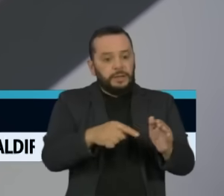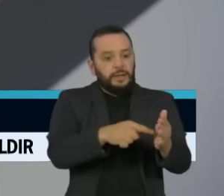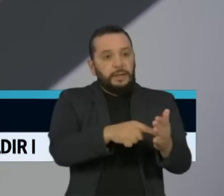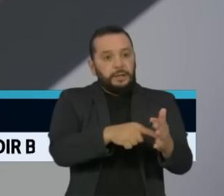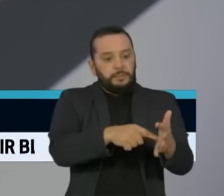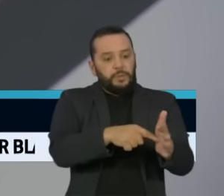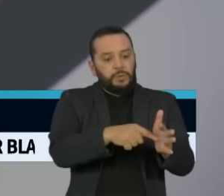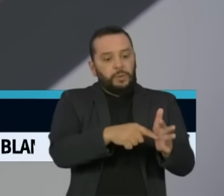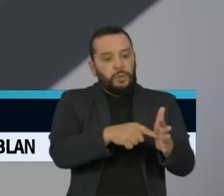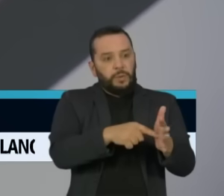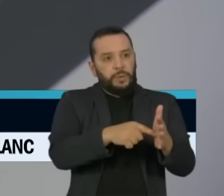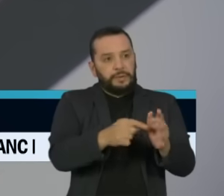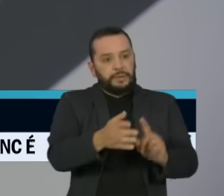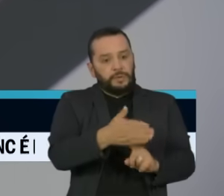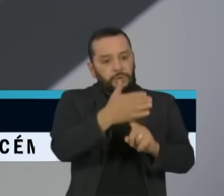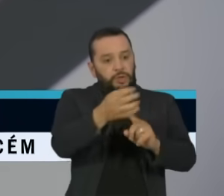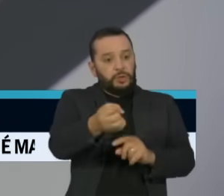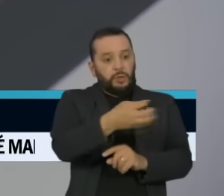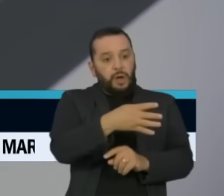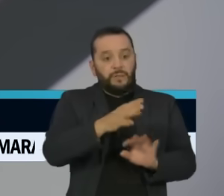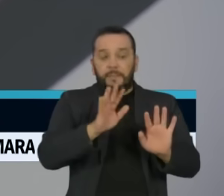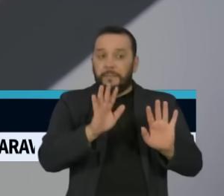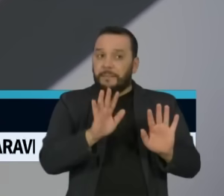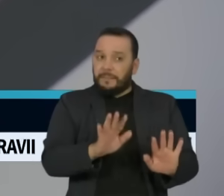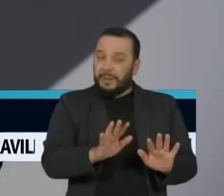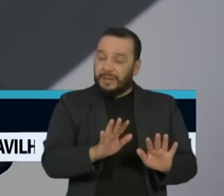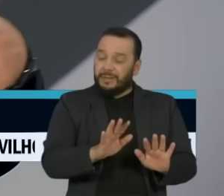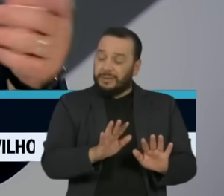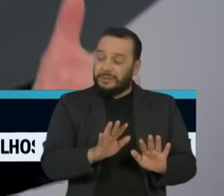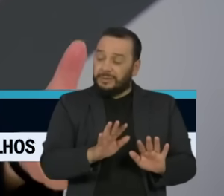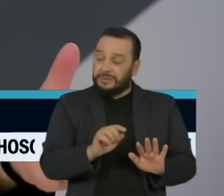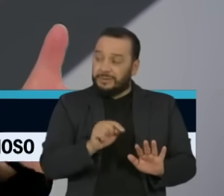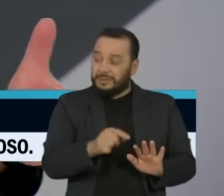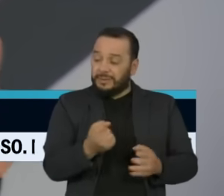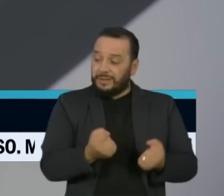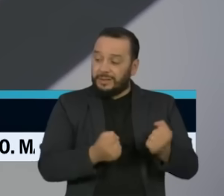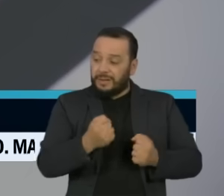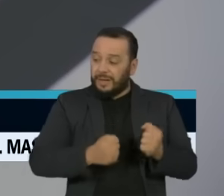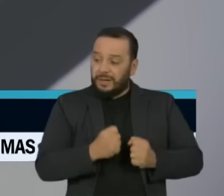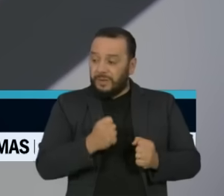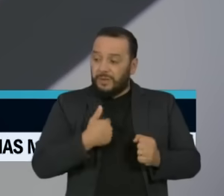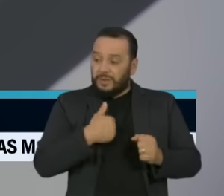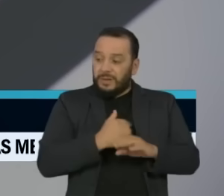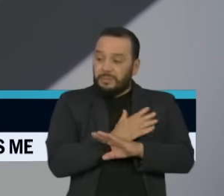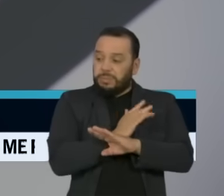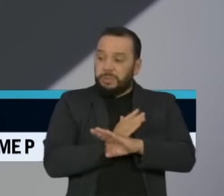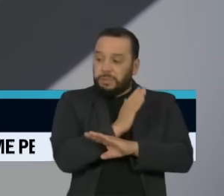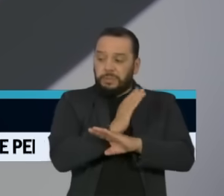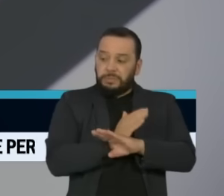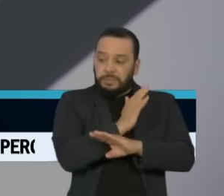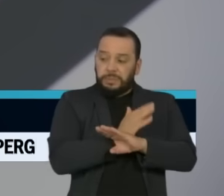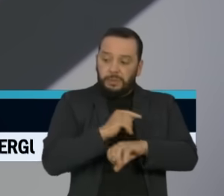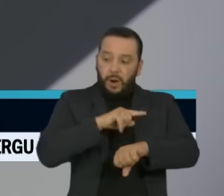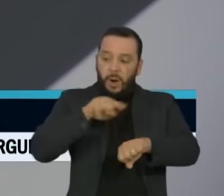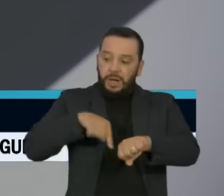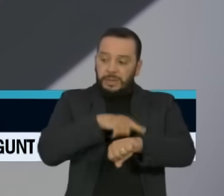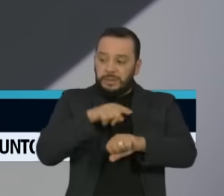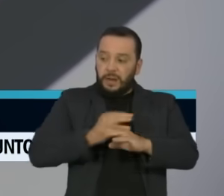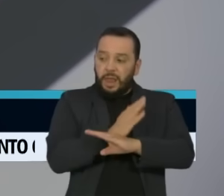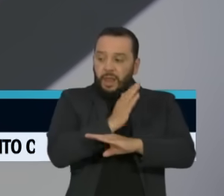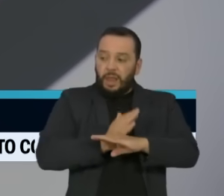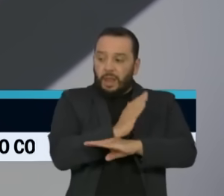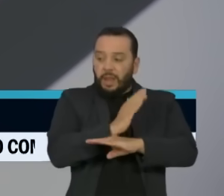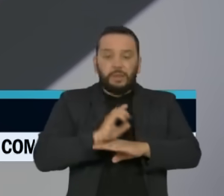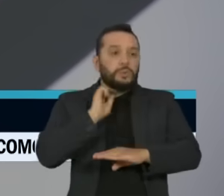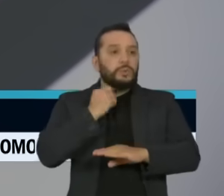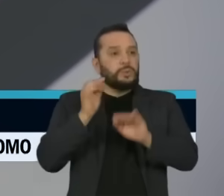mais ligado durante mais tempo. Então, esse aumento de tempo funcionante produz mais poluição. E o Brasil, ele sempre